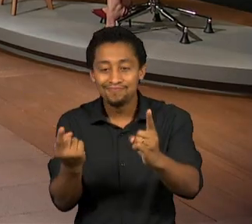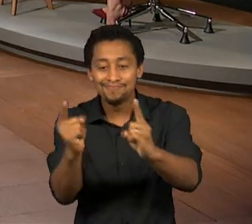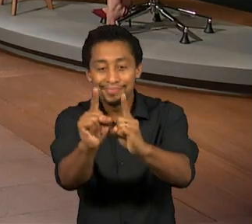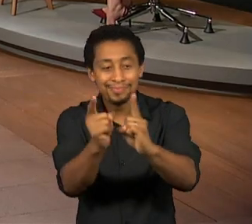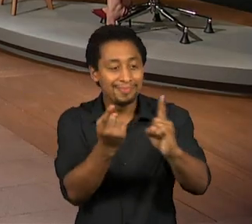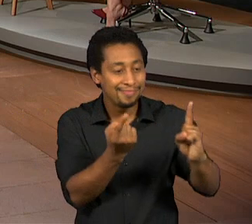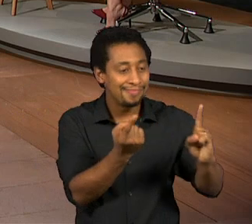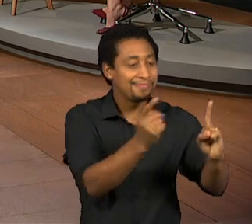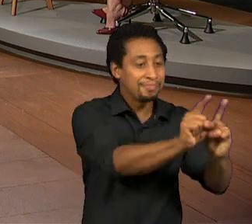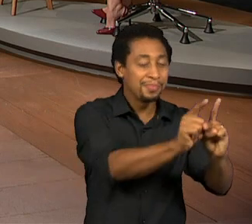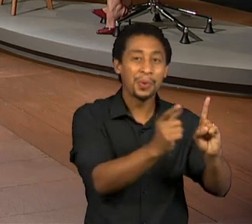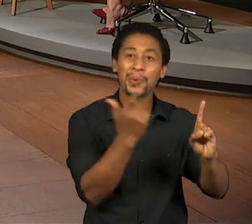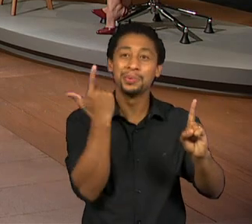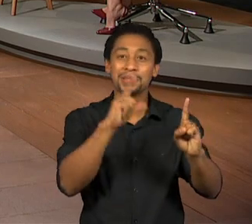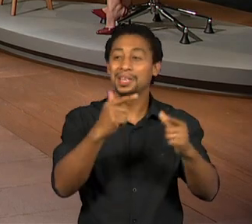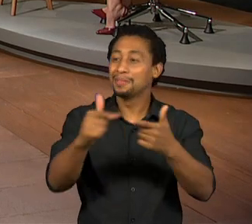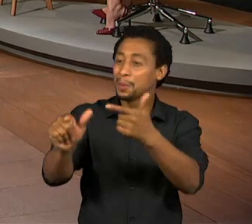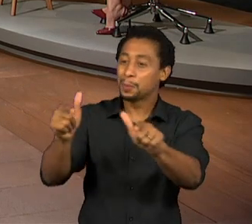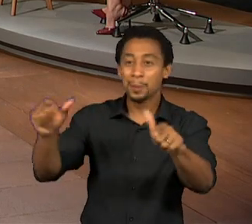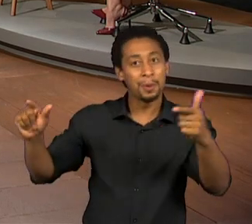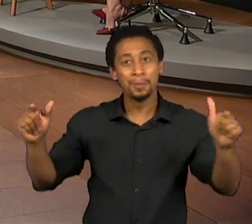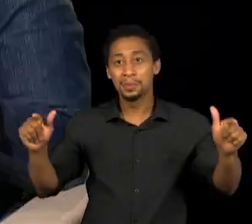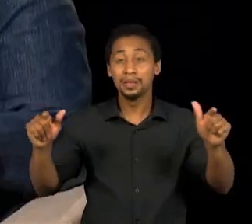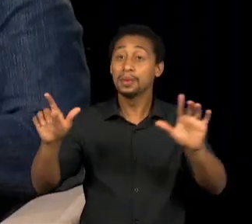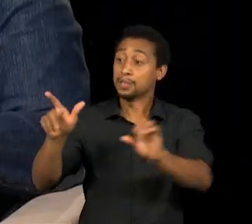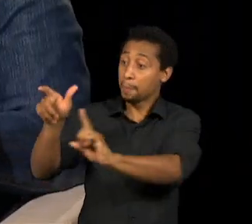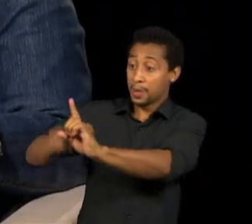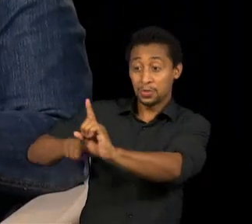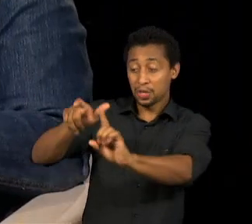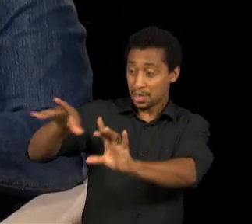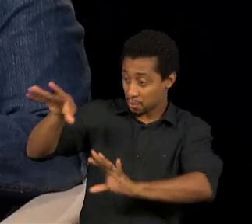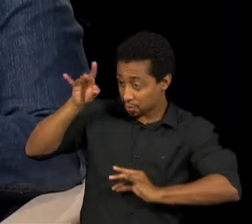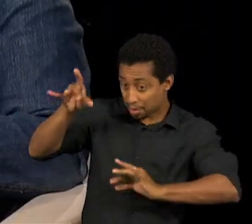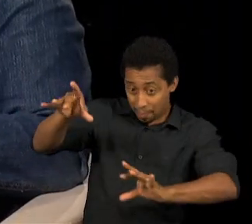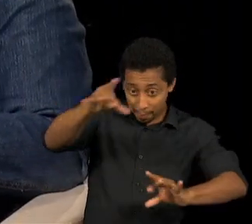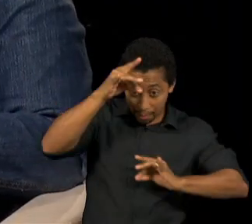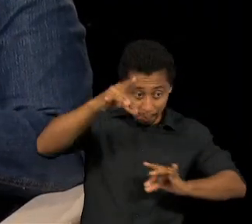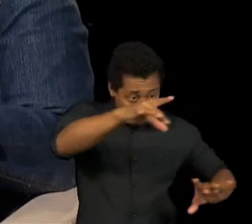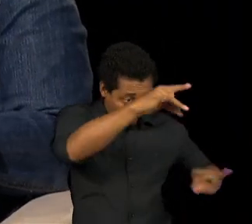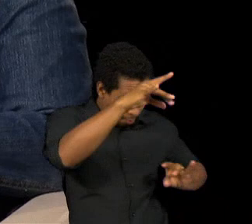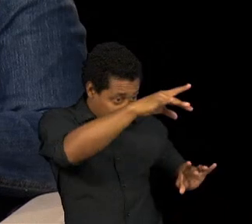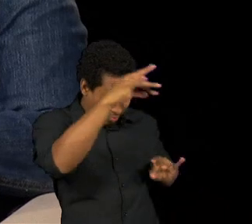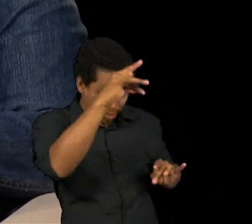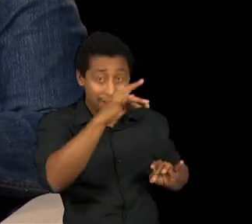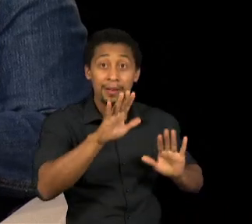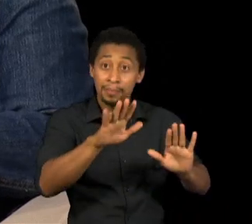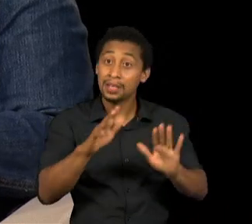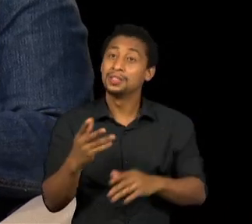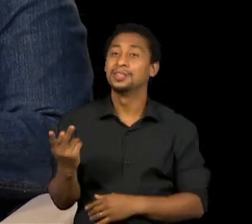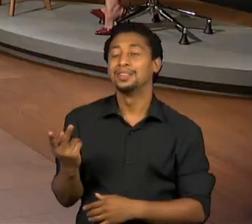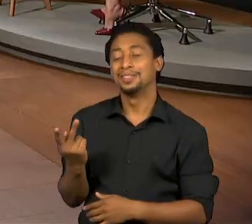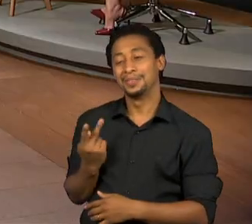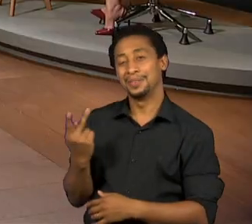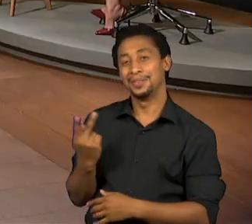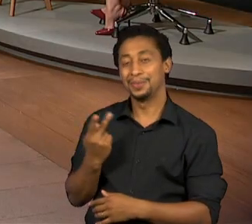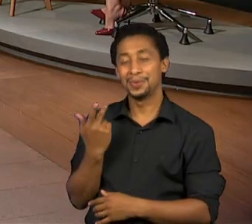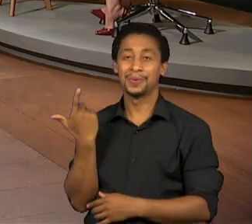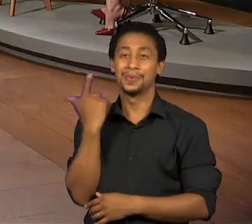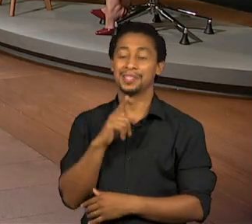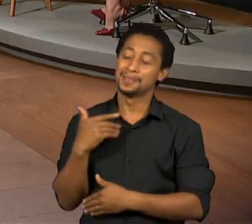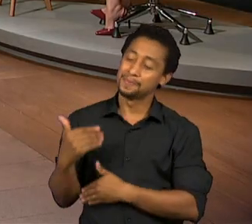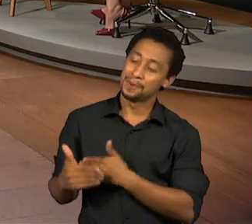vez não para viver personagens, mas para viver nós mesmos, né, um ao lado do outro. Isso